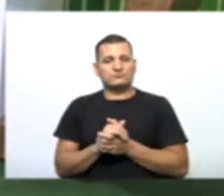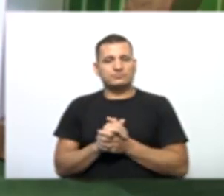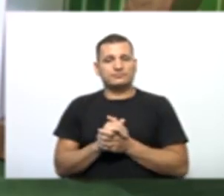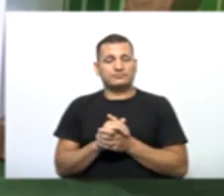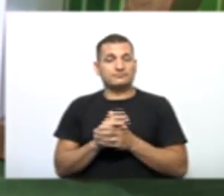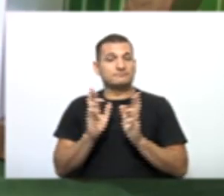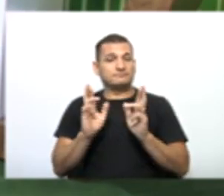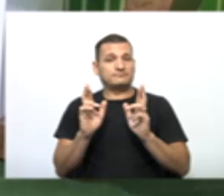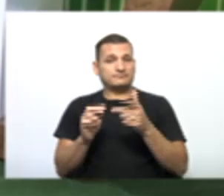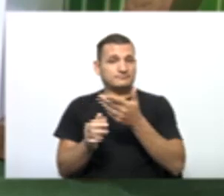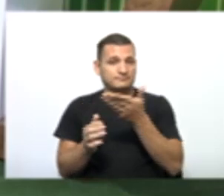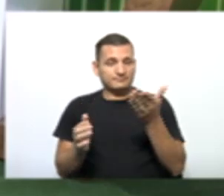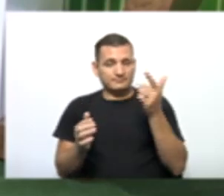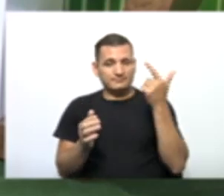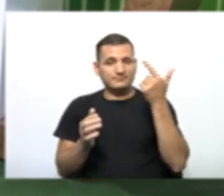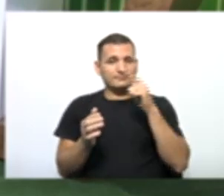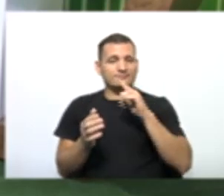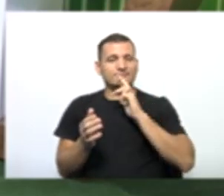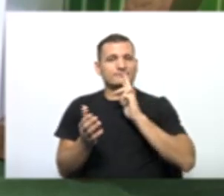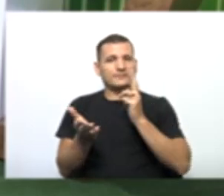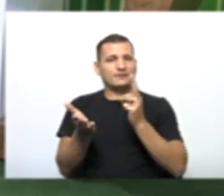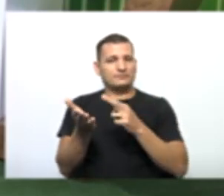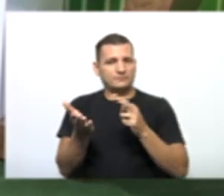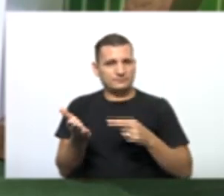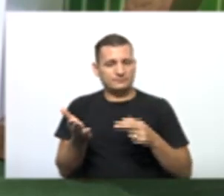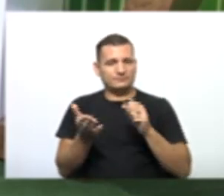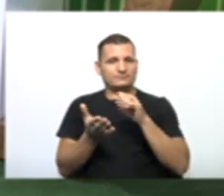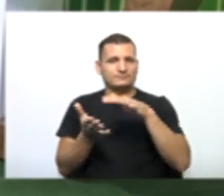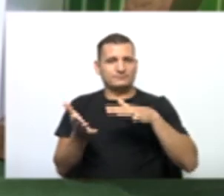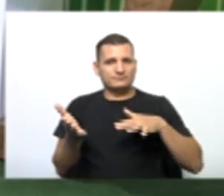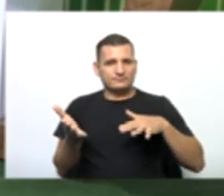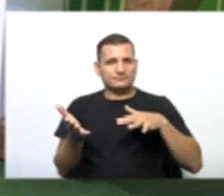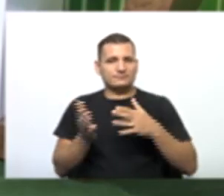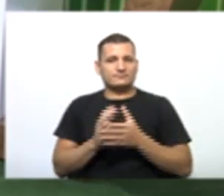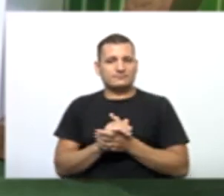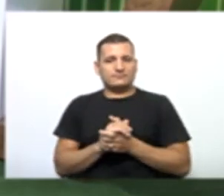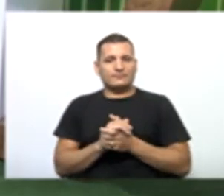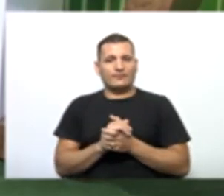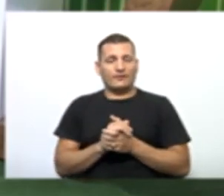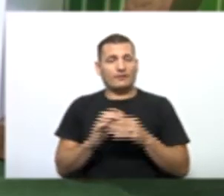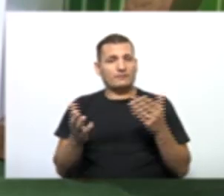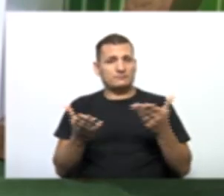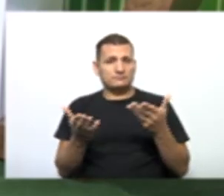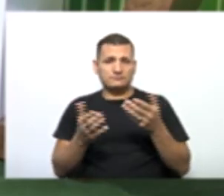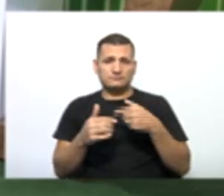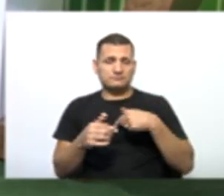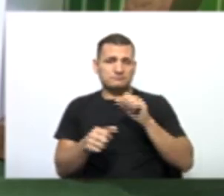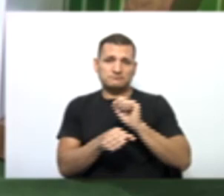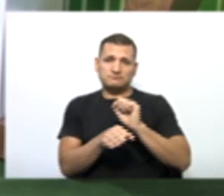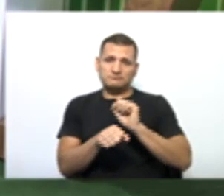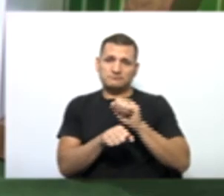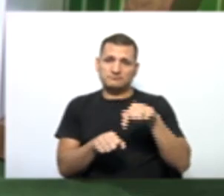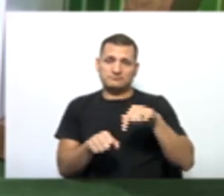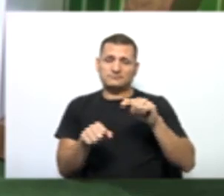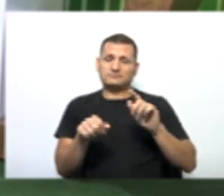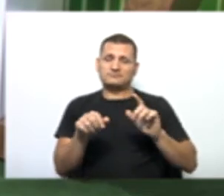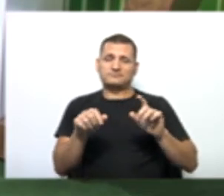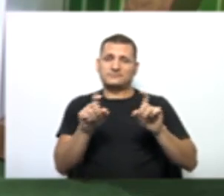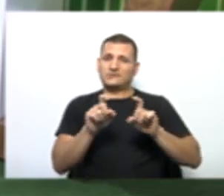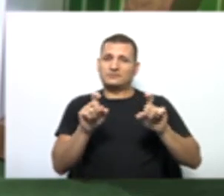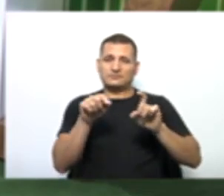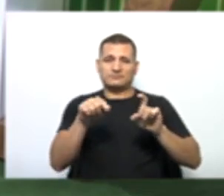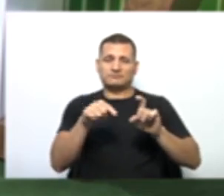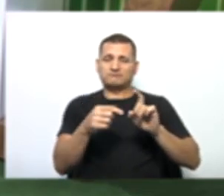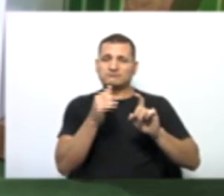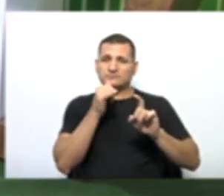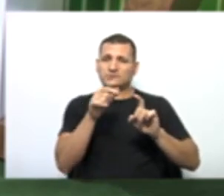que vocês tenham conseguido, então, responder a atividade de sala, né? E a gente vai ficar aqui aguardando no chat, se vocês quiserem,